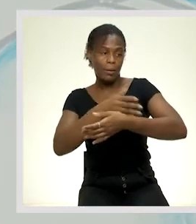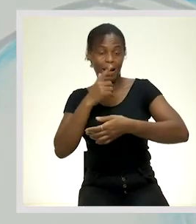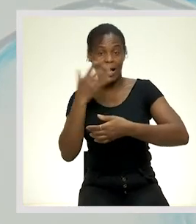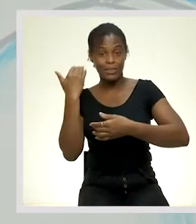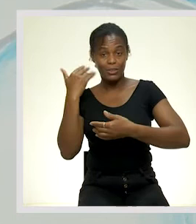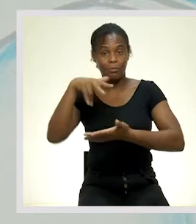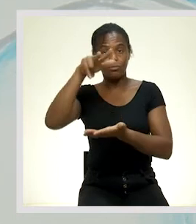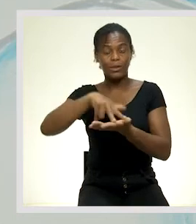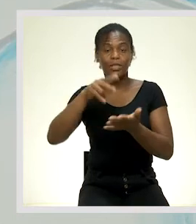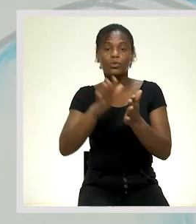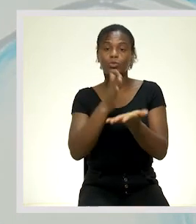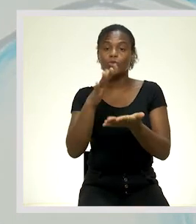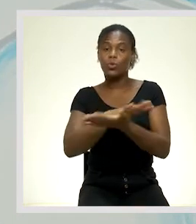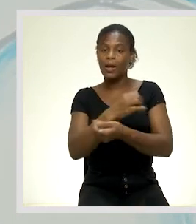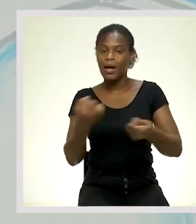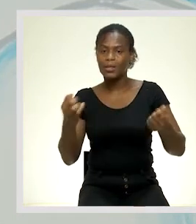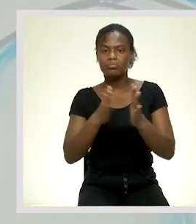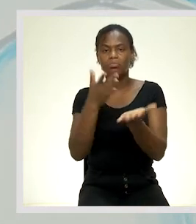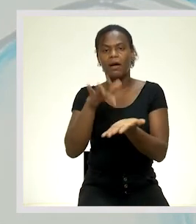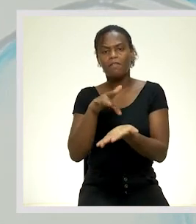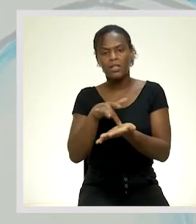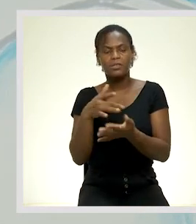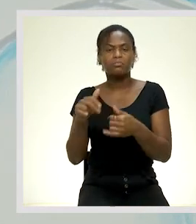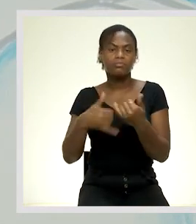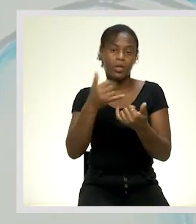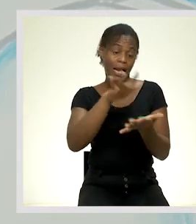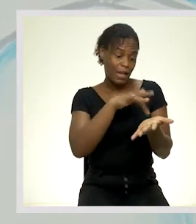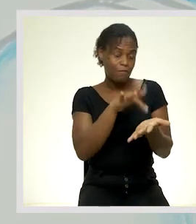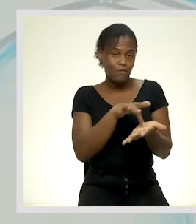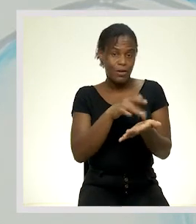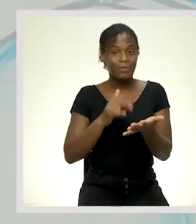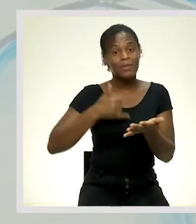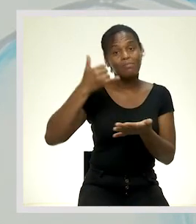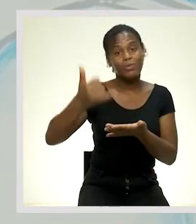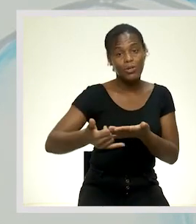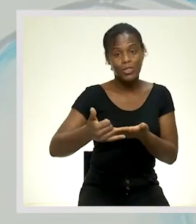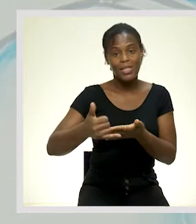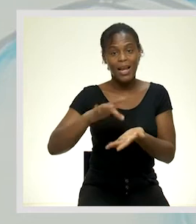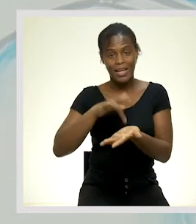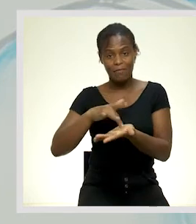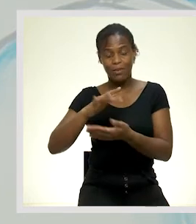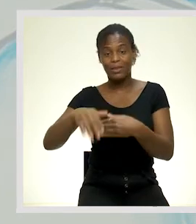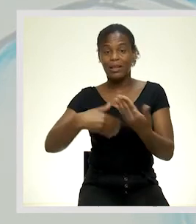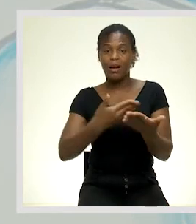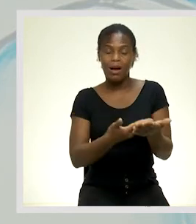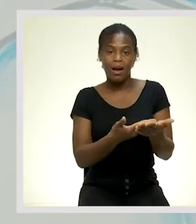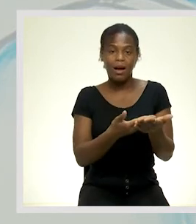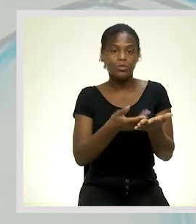publicado em jornais, em revistas, em livro, e esse livro é que veio depois trazer a